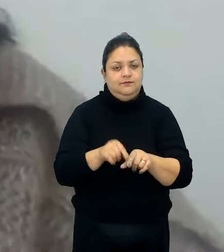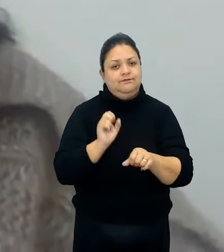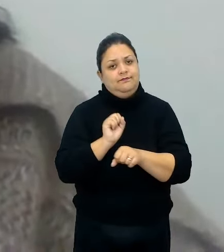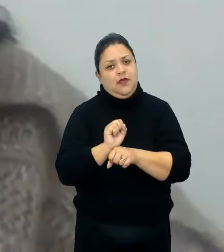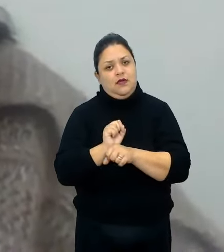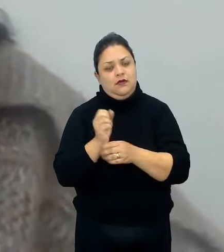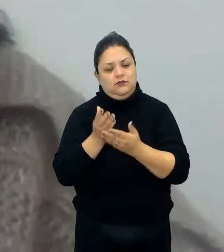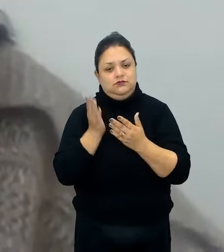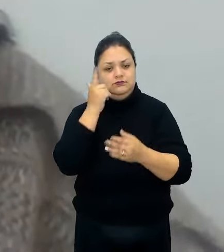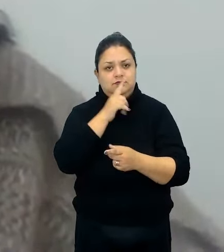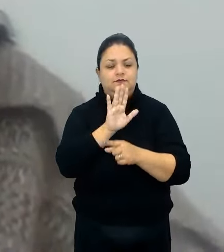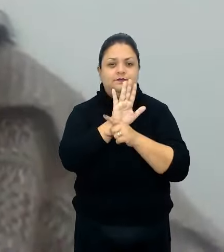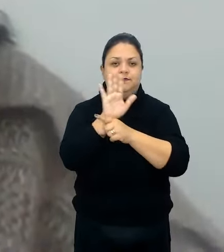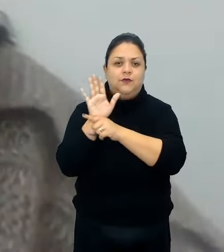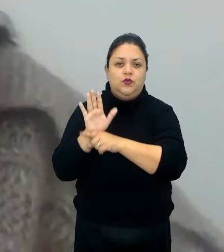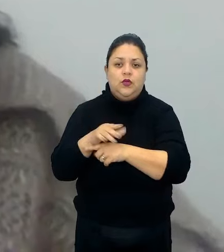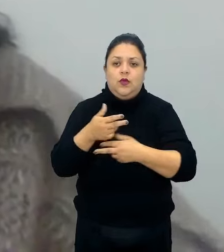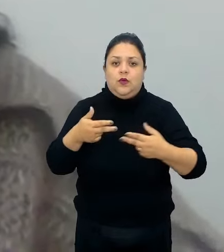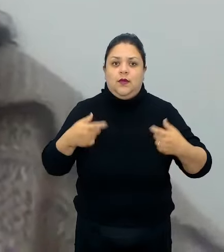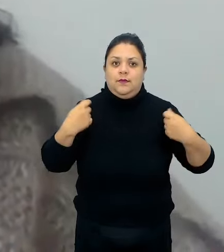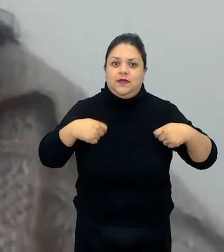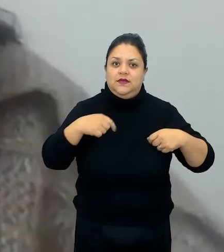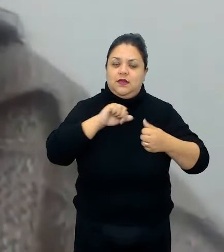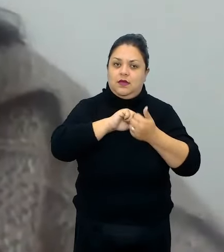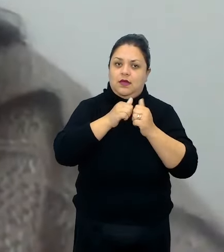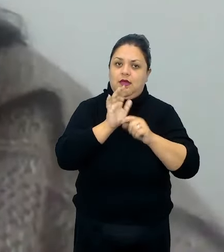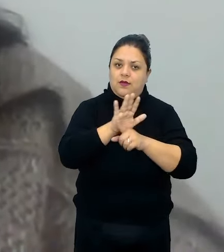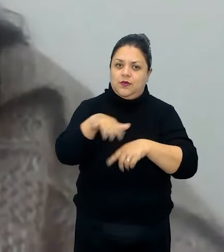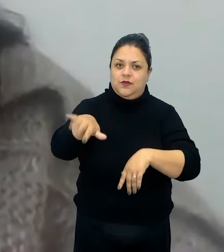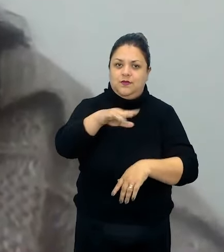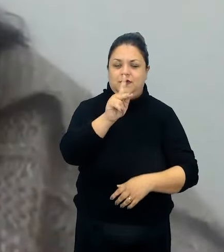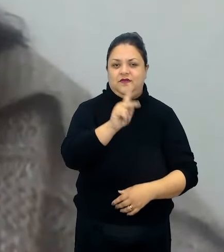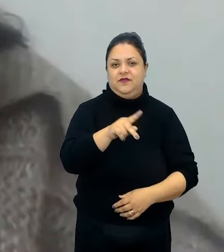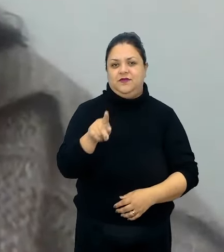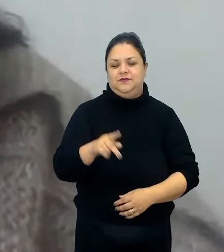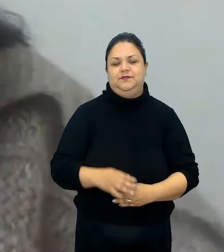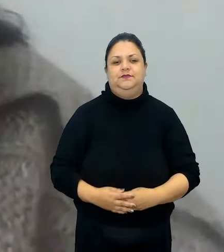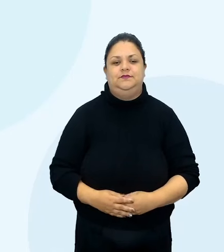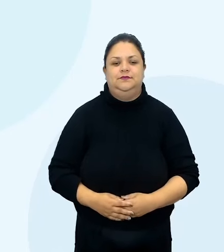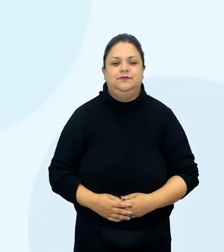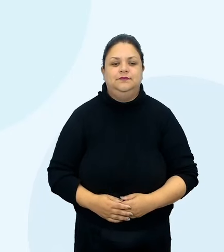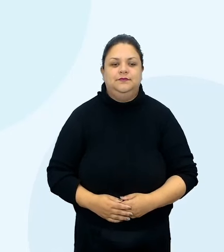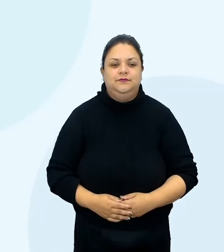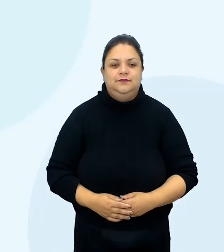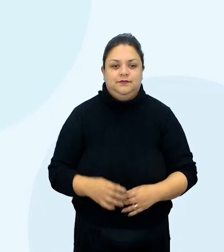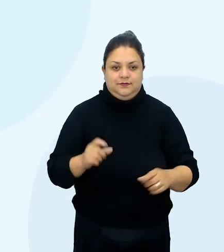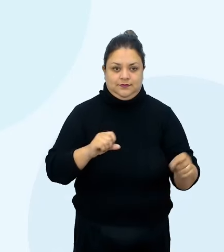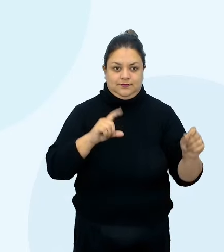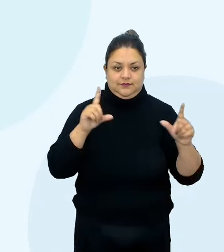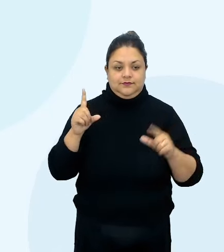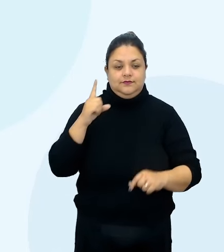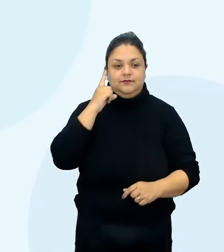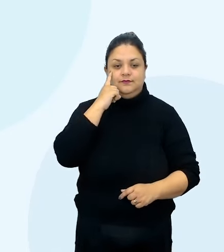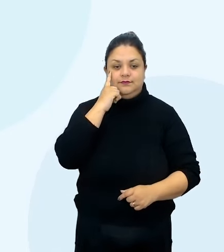ajudar no que for necessário aos professores. Pode passar para mim, por favor?